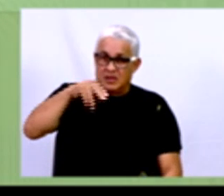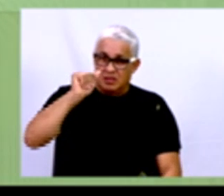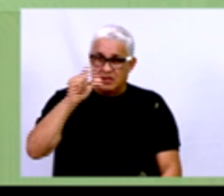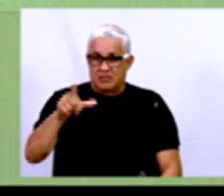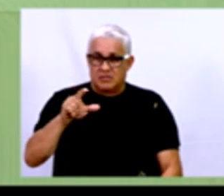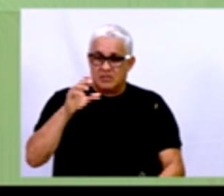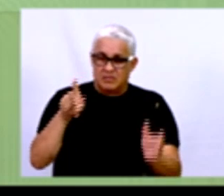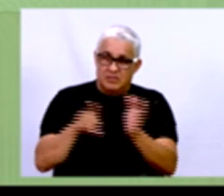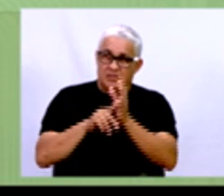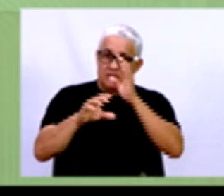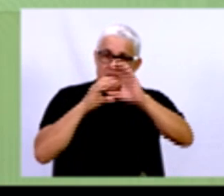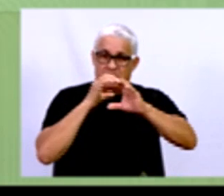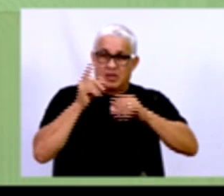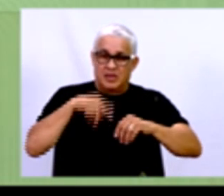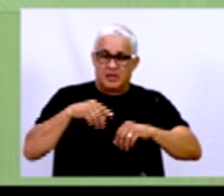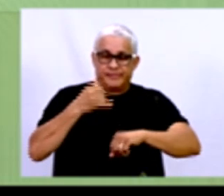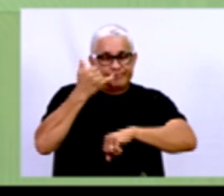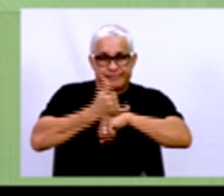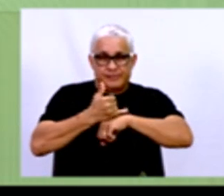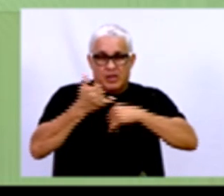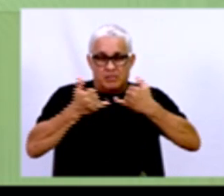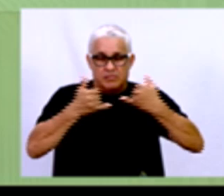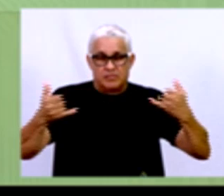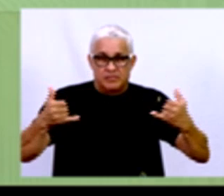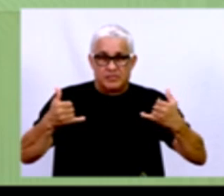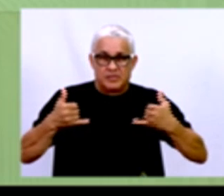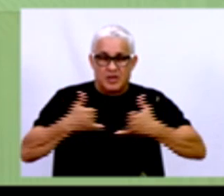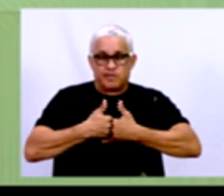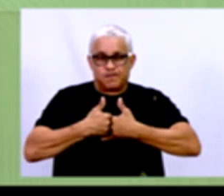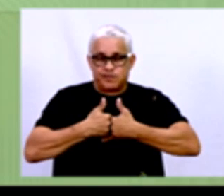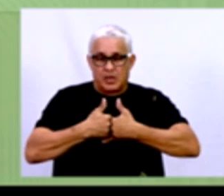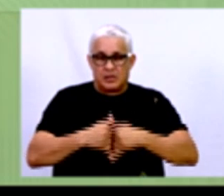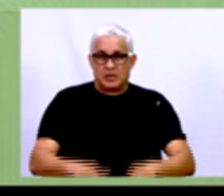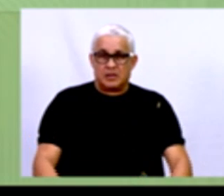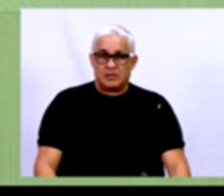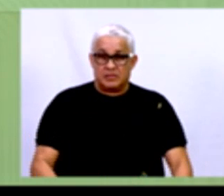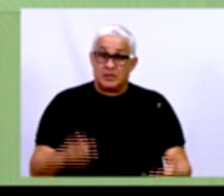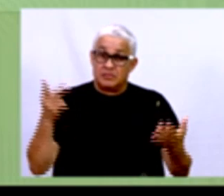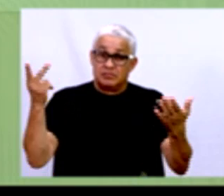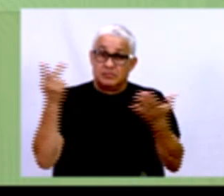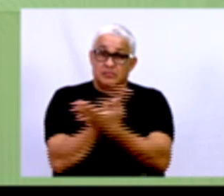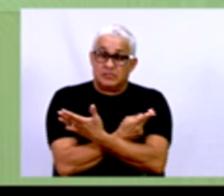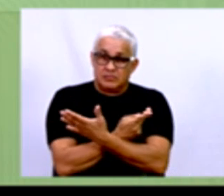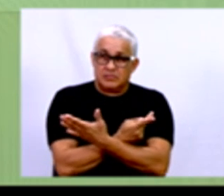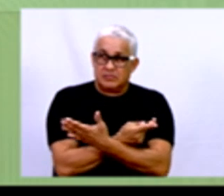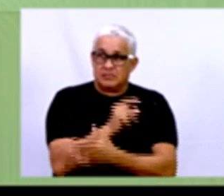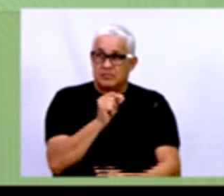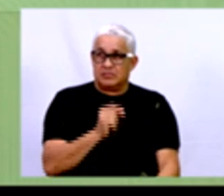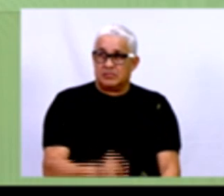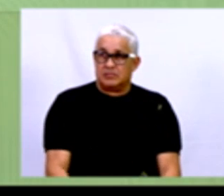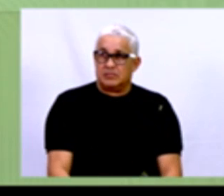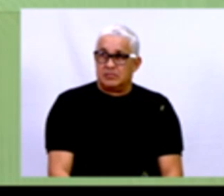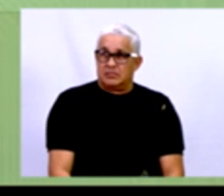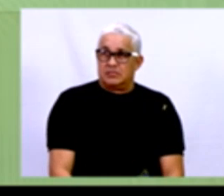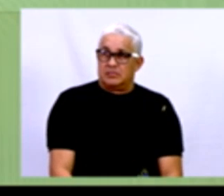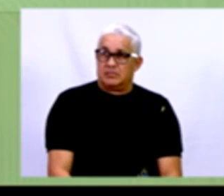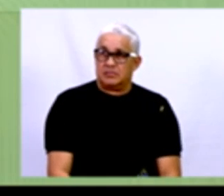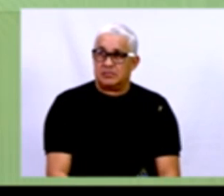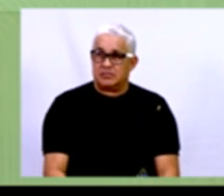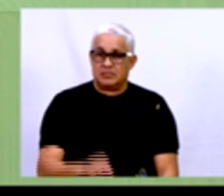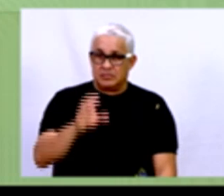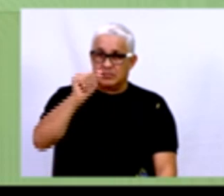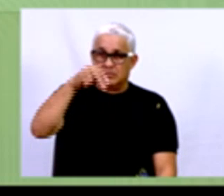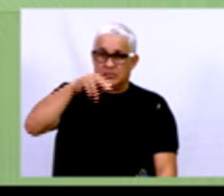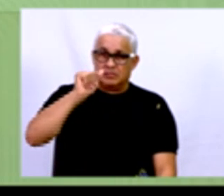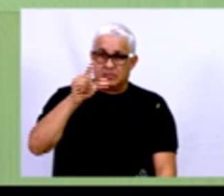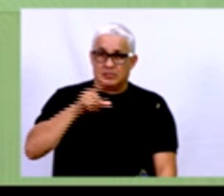nesse caso aqui é o telefone de lata. Então, quando isso acontece, né? Quando o canal é